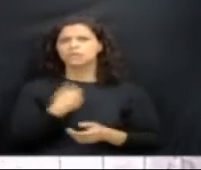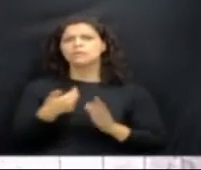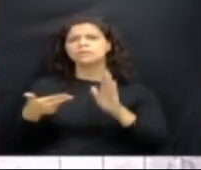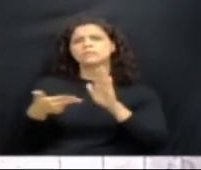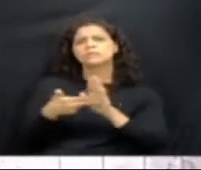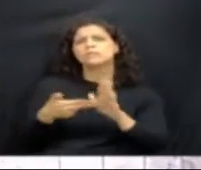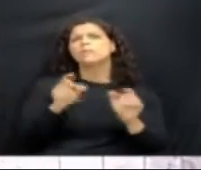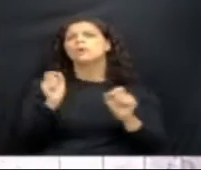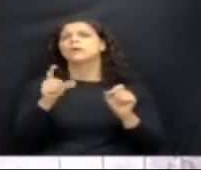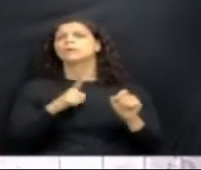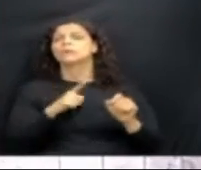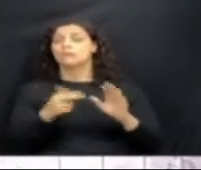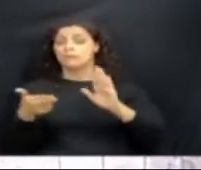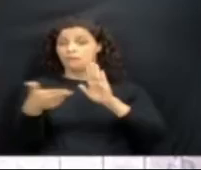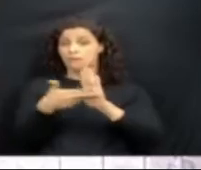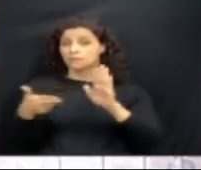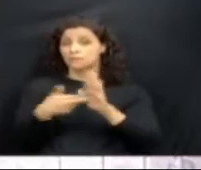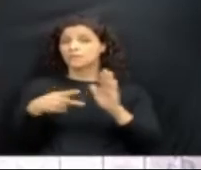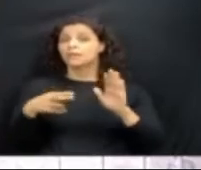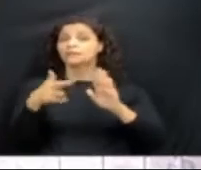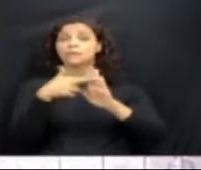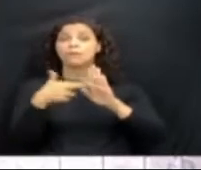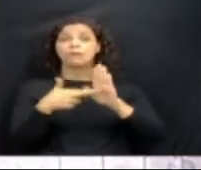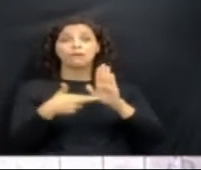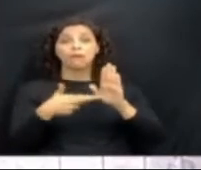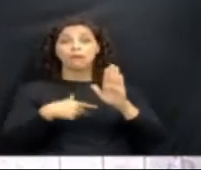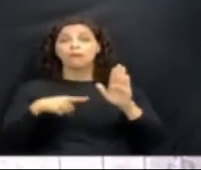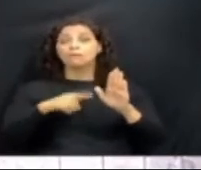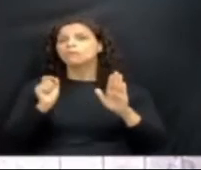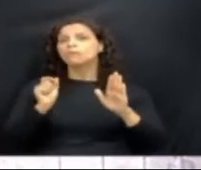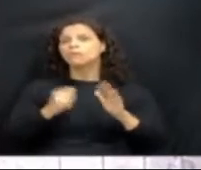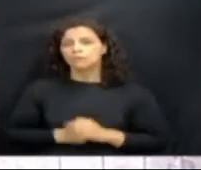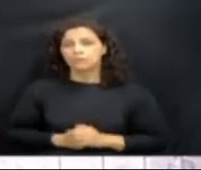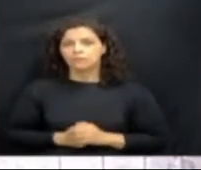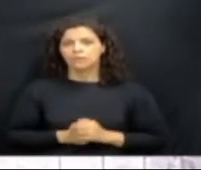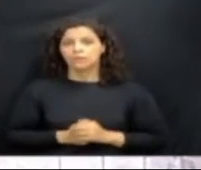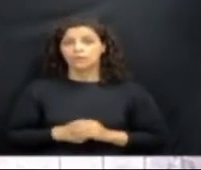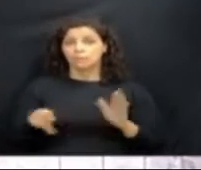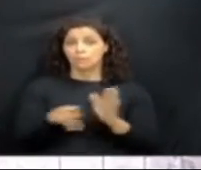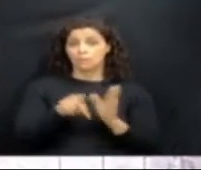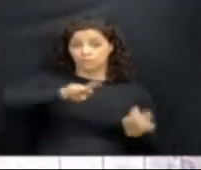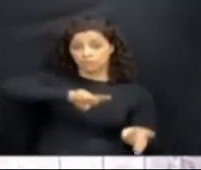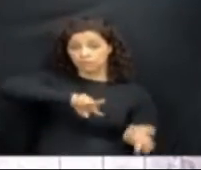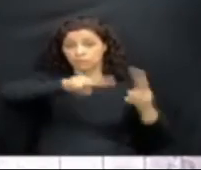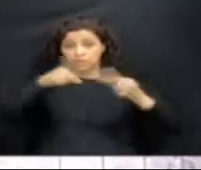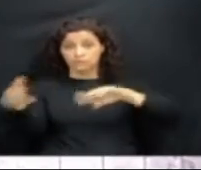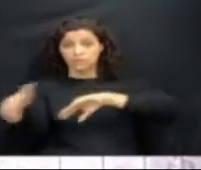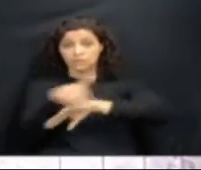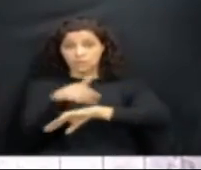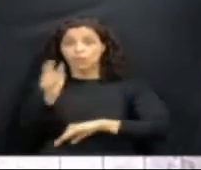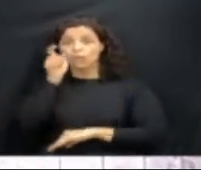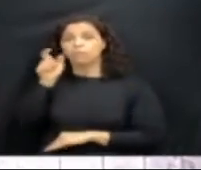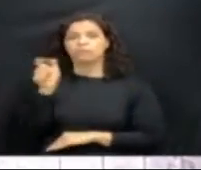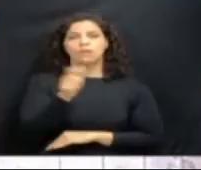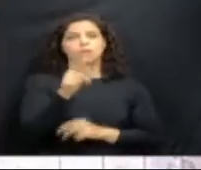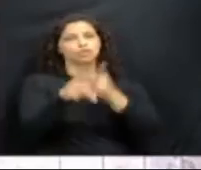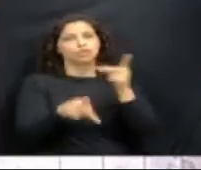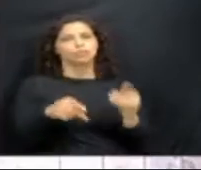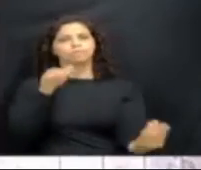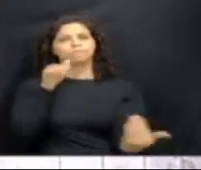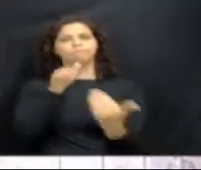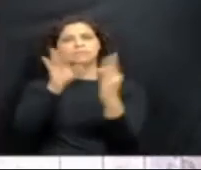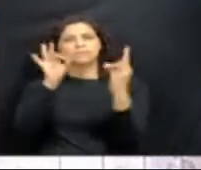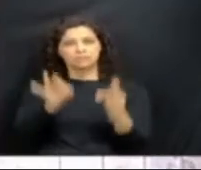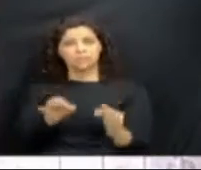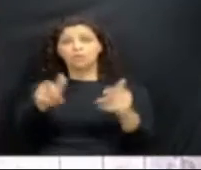emendas são? As emendas são as condicionantes para que a delegação atenda o interesse público. Da onde